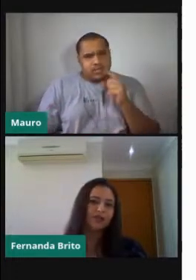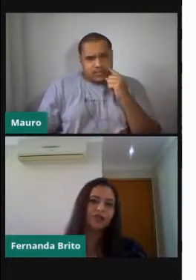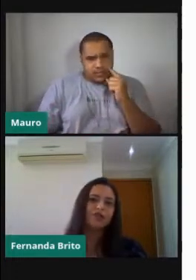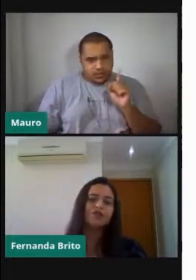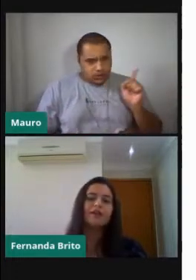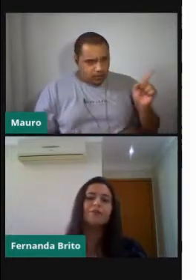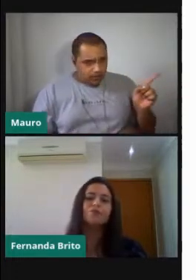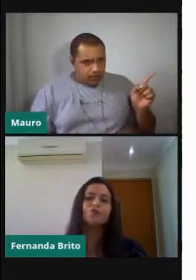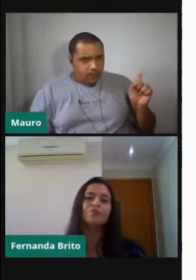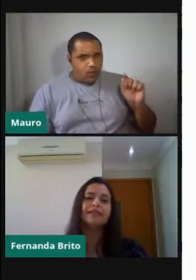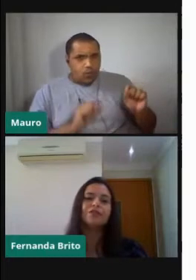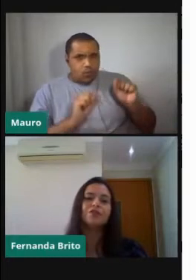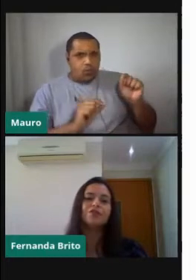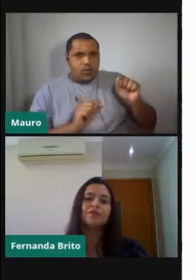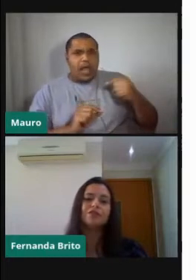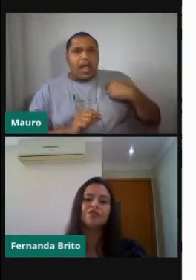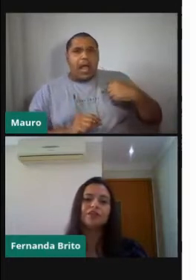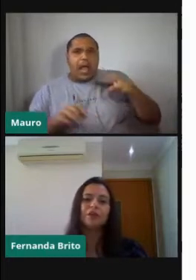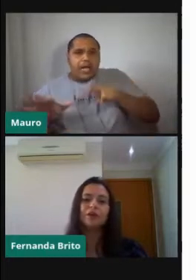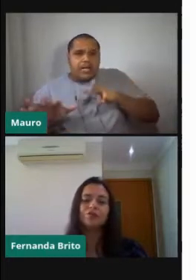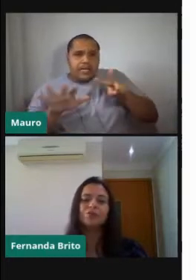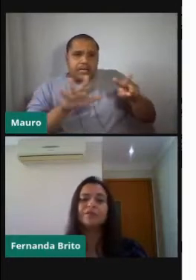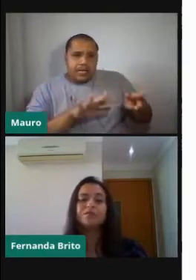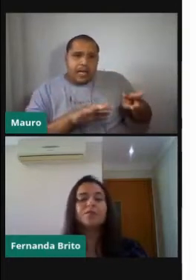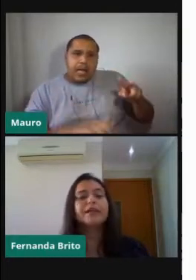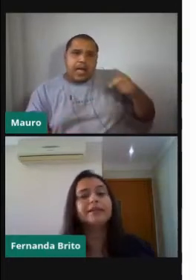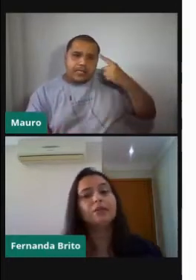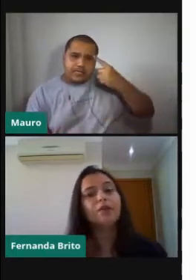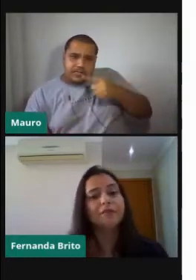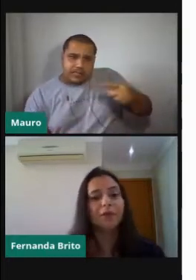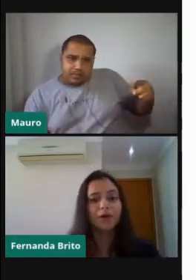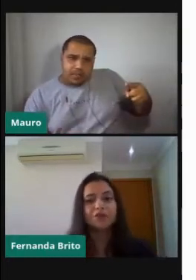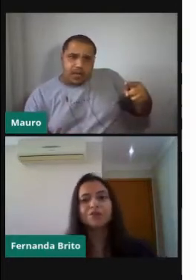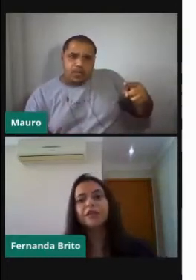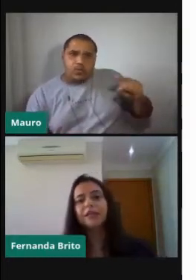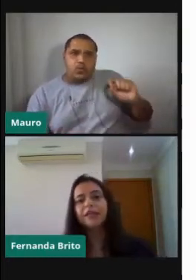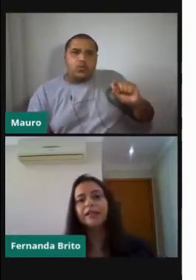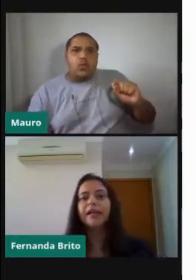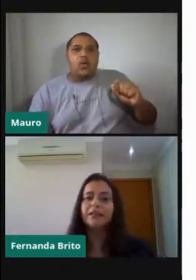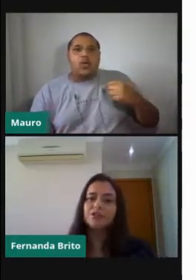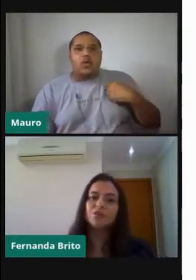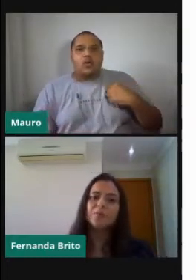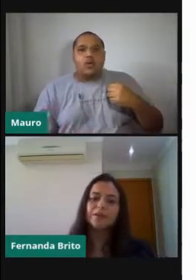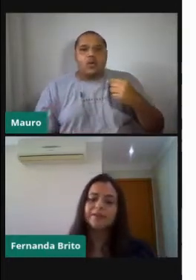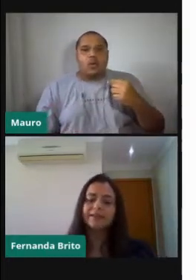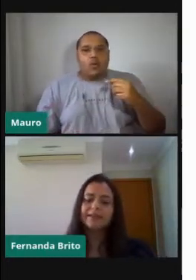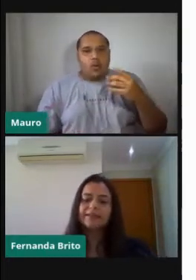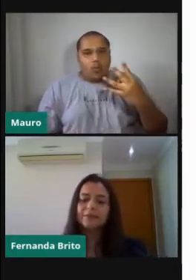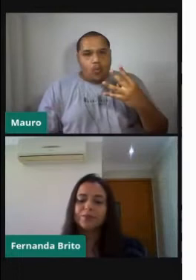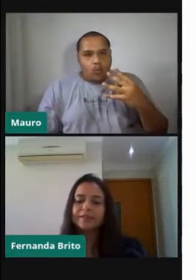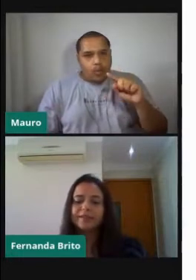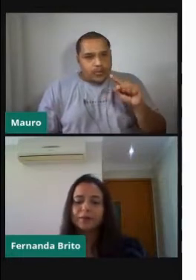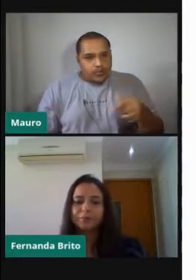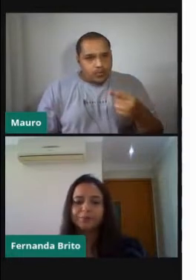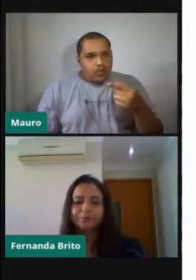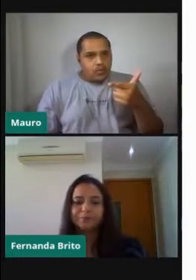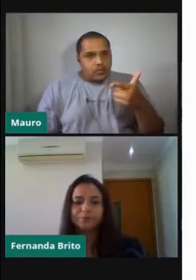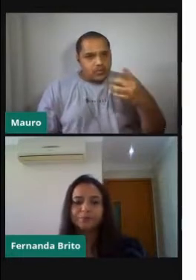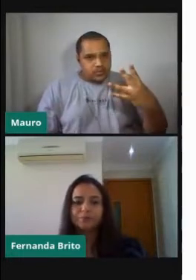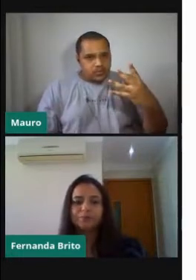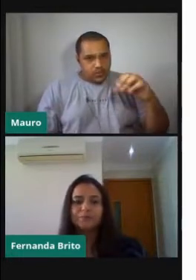por 7 dias, né? Nos últimos 7 dias, a gente teria 4.249 mortes. E a Índia ocupando essa 3ª